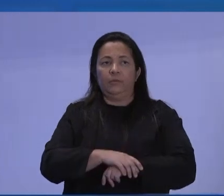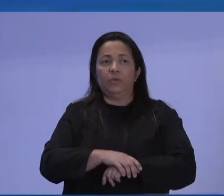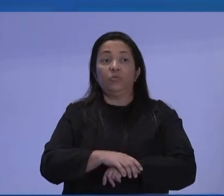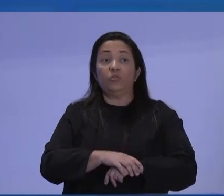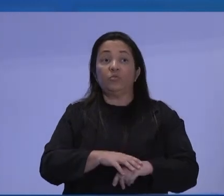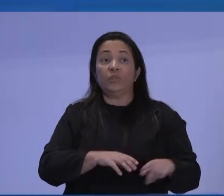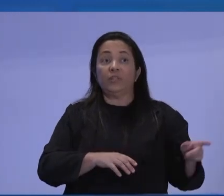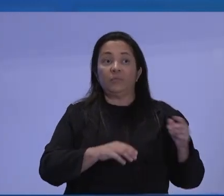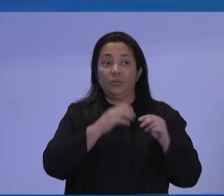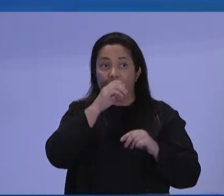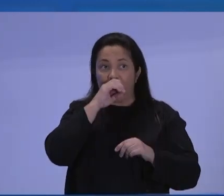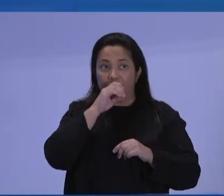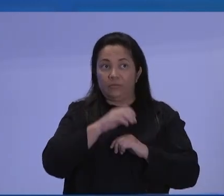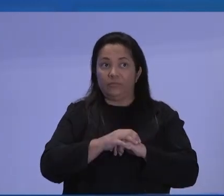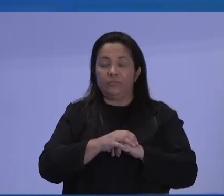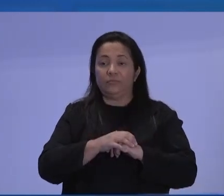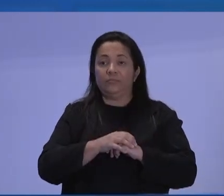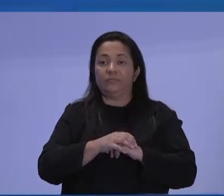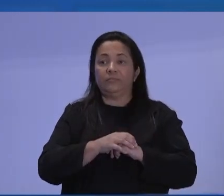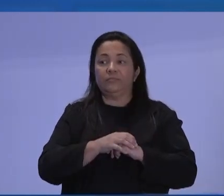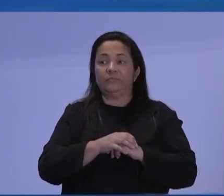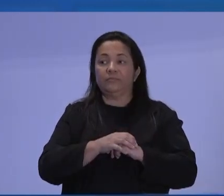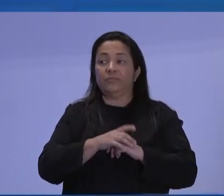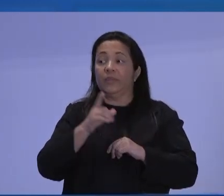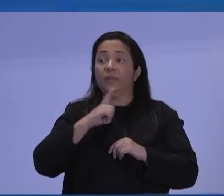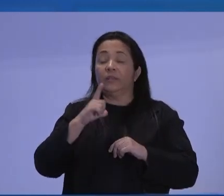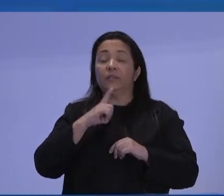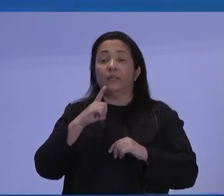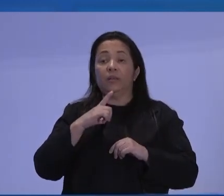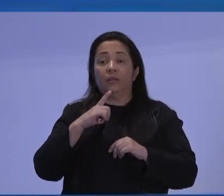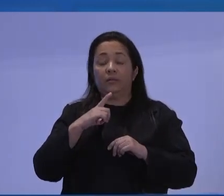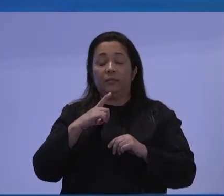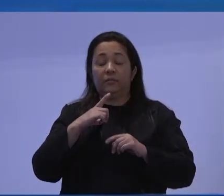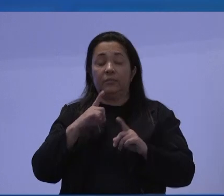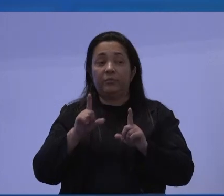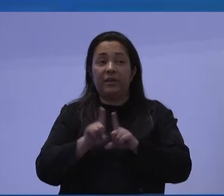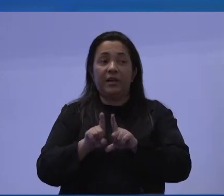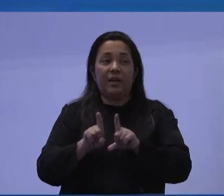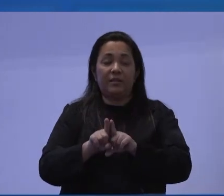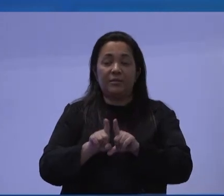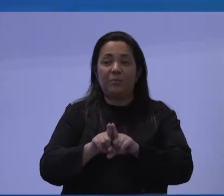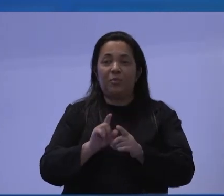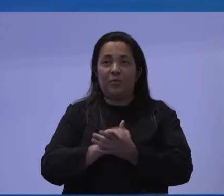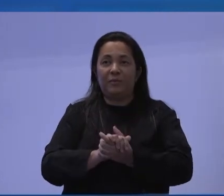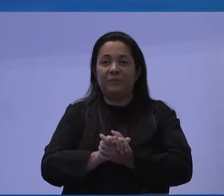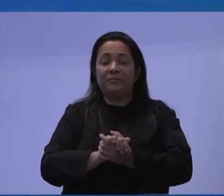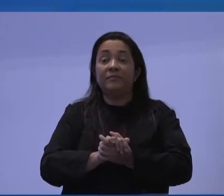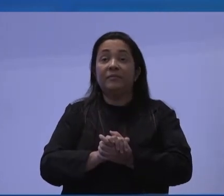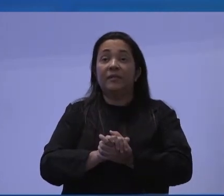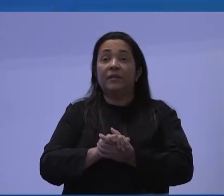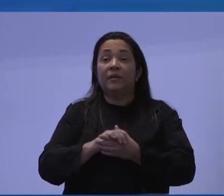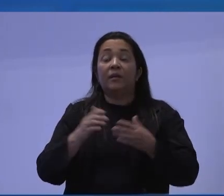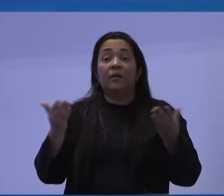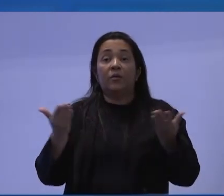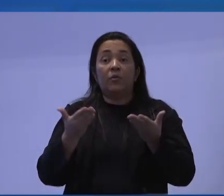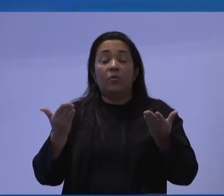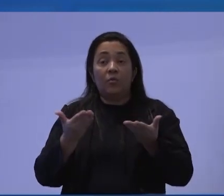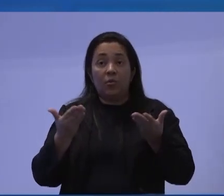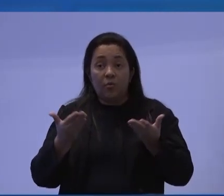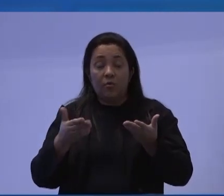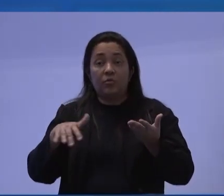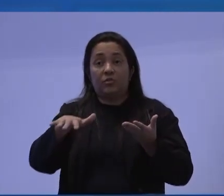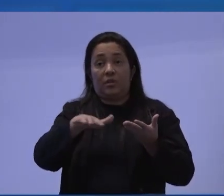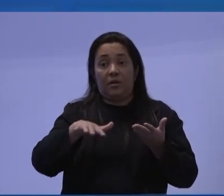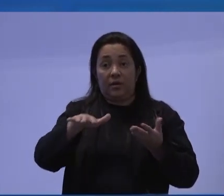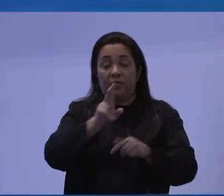tão diverso quanto o Brasil, mas a gente quer quebrar a transmissão. E aí vem um dos dados mais importantes hoje da Vigilância em Saúde da